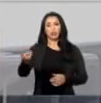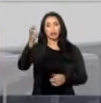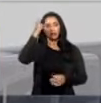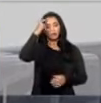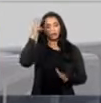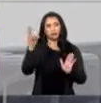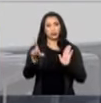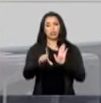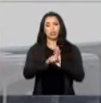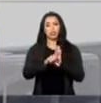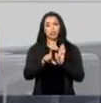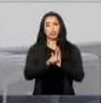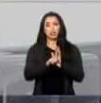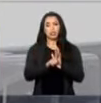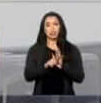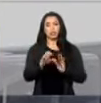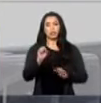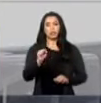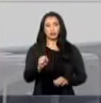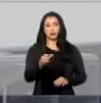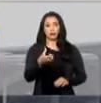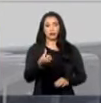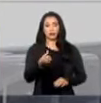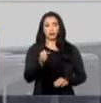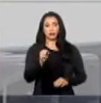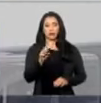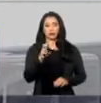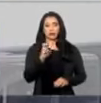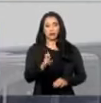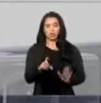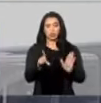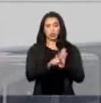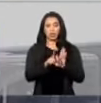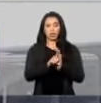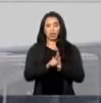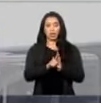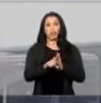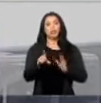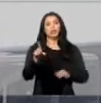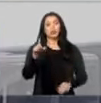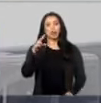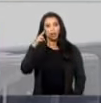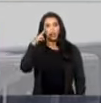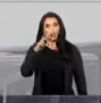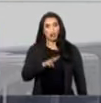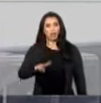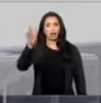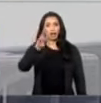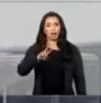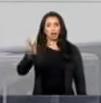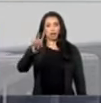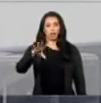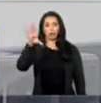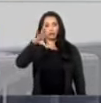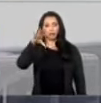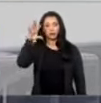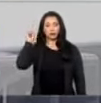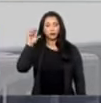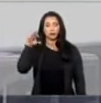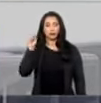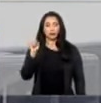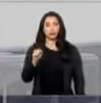8.685, de 93, a Lei do Audiovisual, e também pela Medida